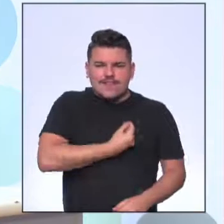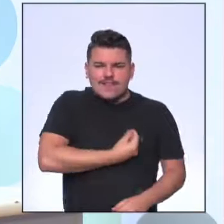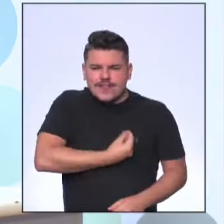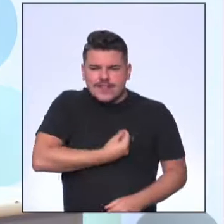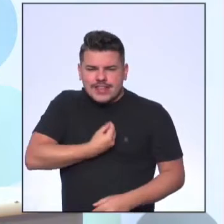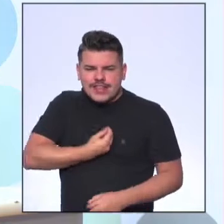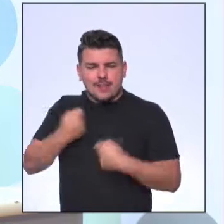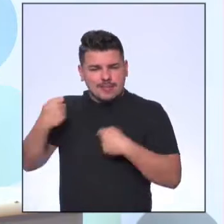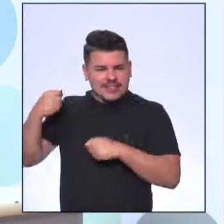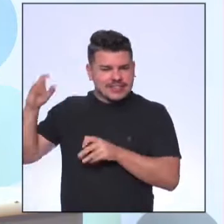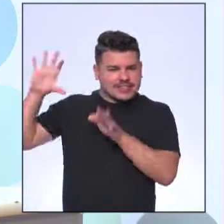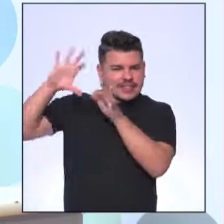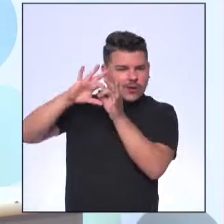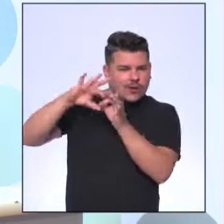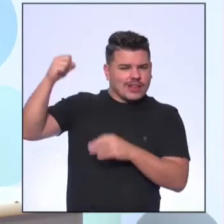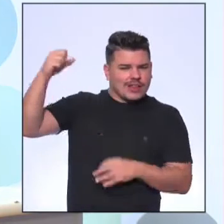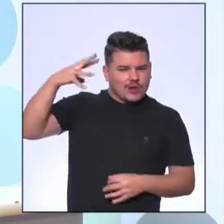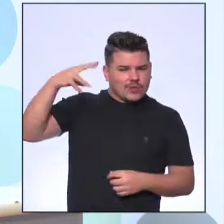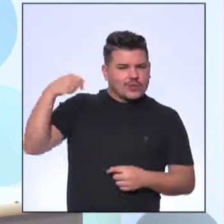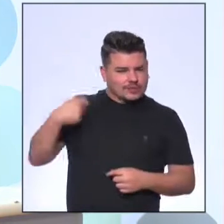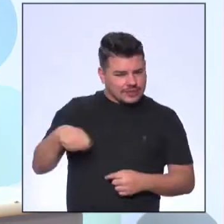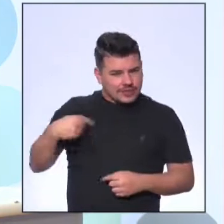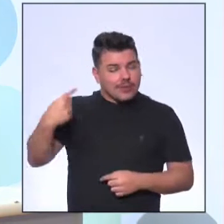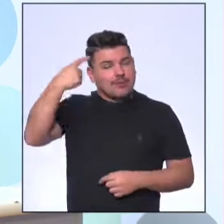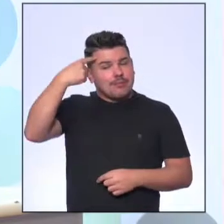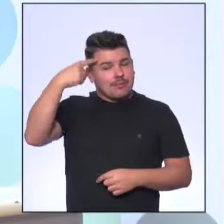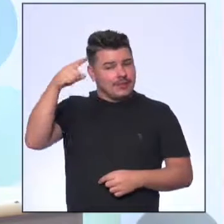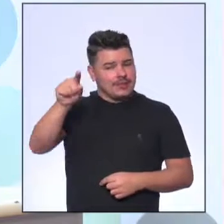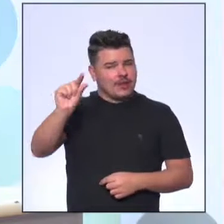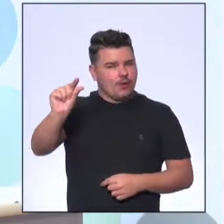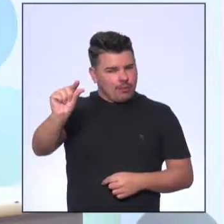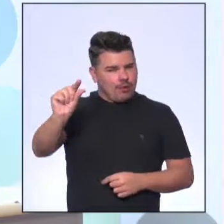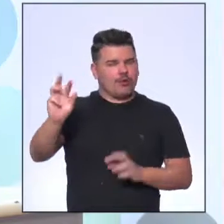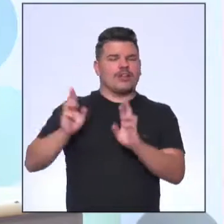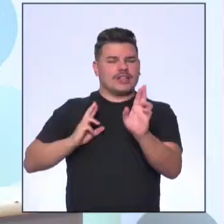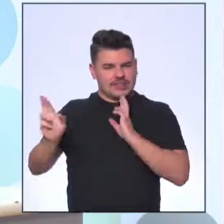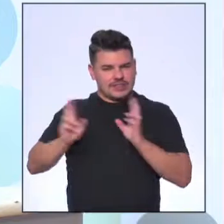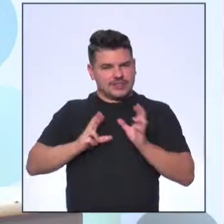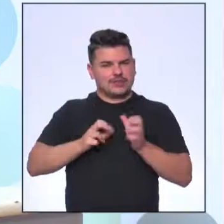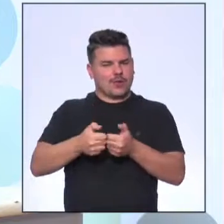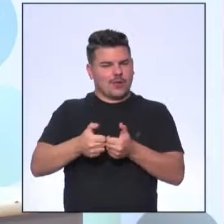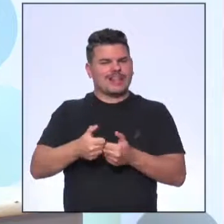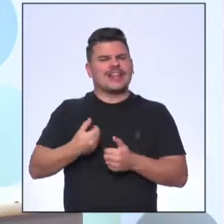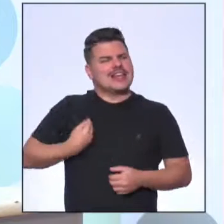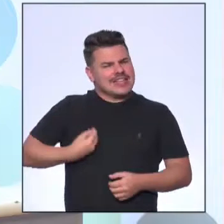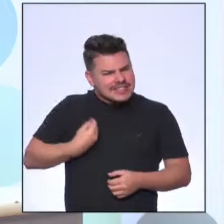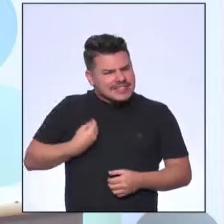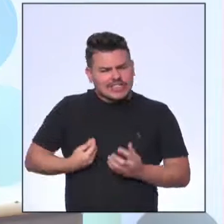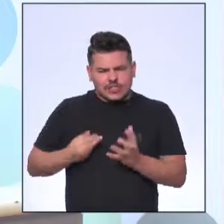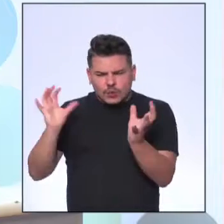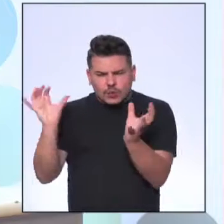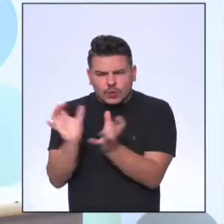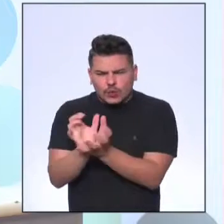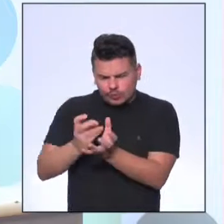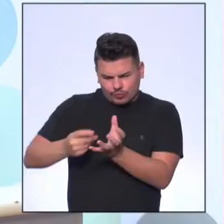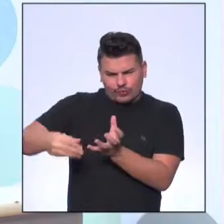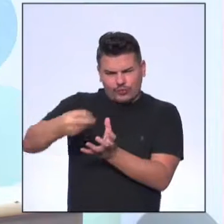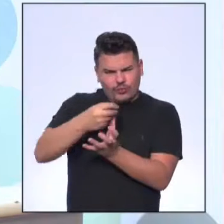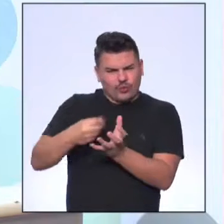pensassem um pouquinho. Tá? Então, nós vamos dar um tempinho para vocês pensarem e responderem para a gente. Existe um ecossistema